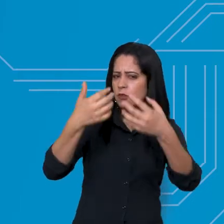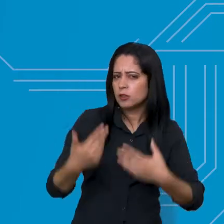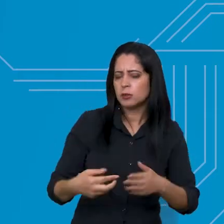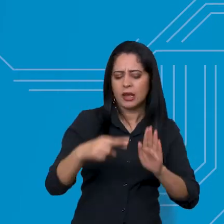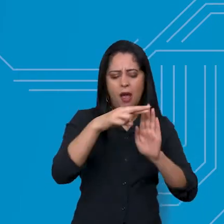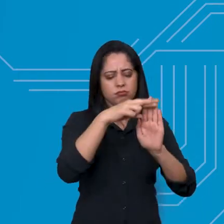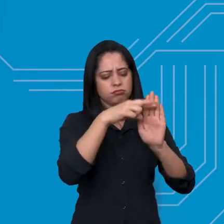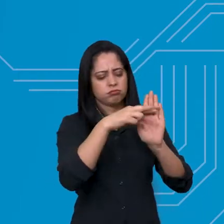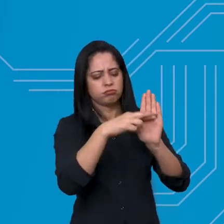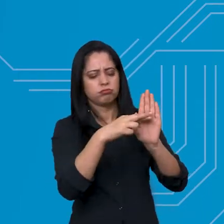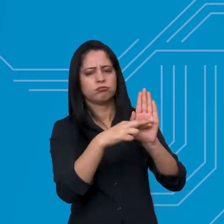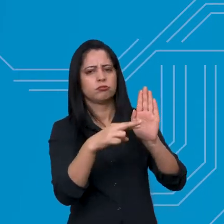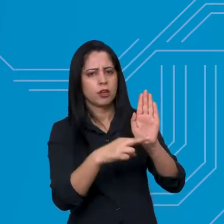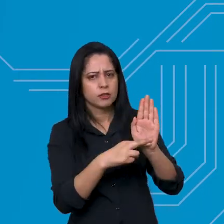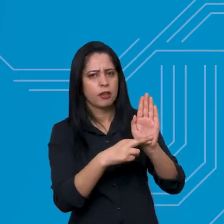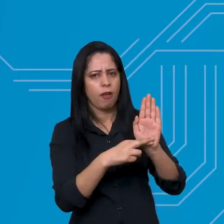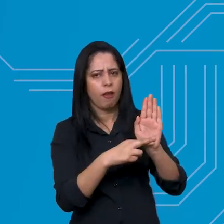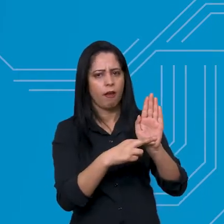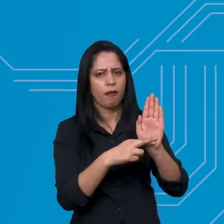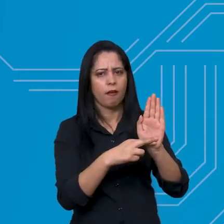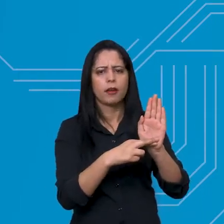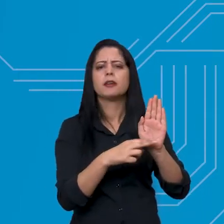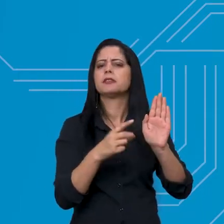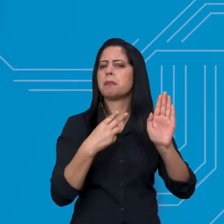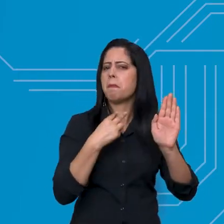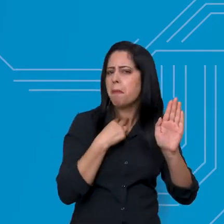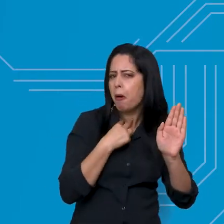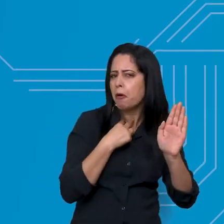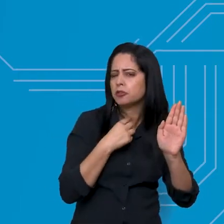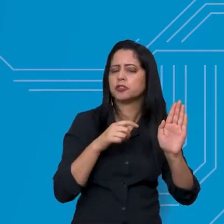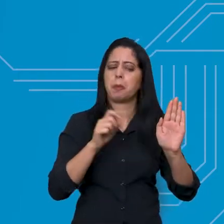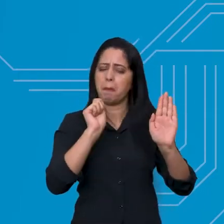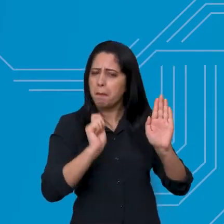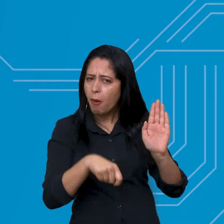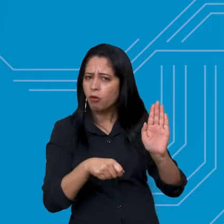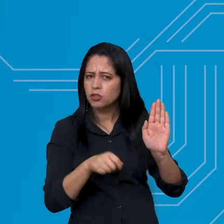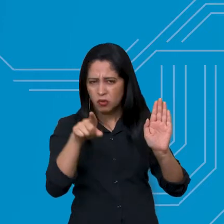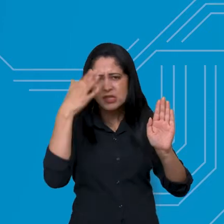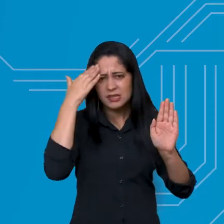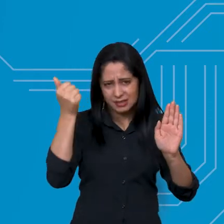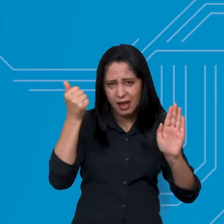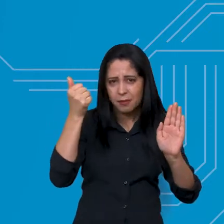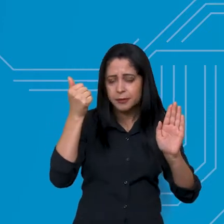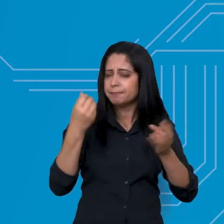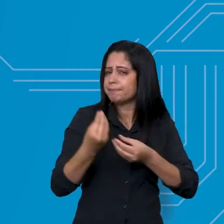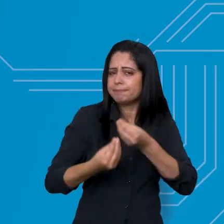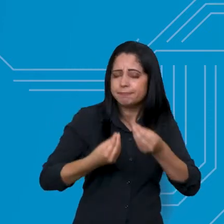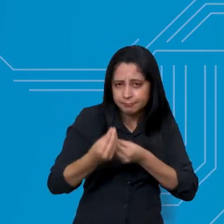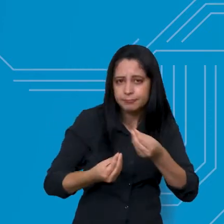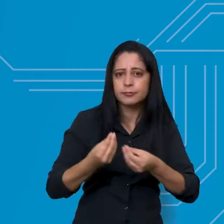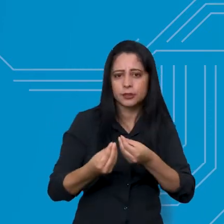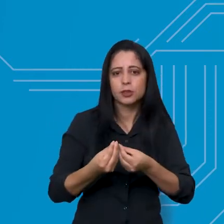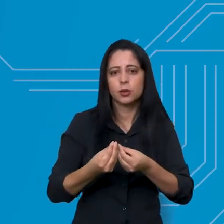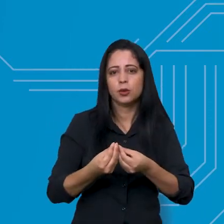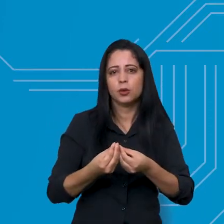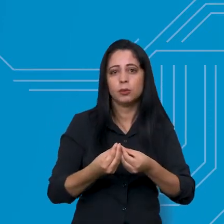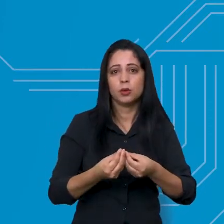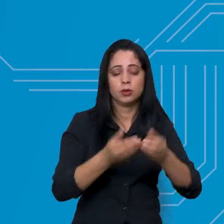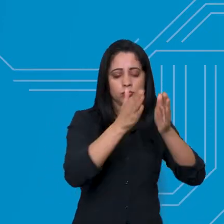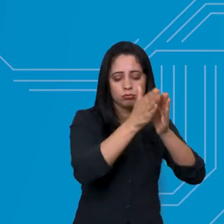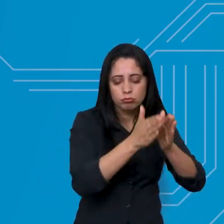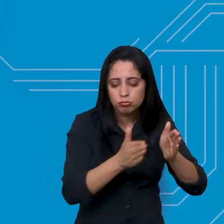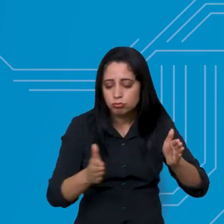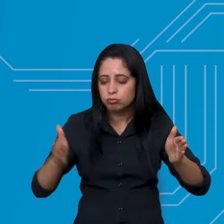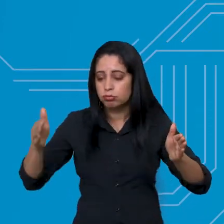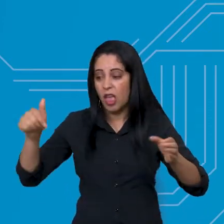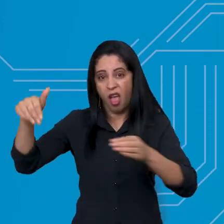um pouquinho sobre as regras por trás desse dever tão importante que é votar. Você sabe o que nós, eleitores, podemos ou não podemos fazer, tanto